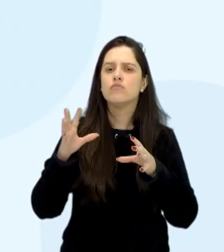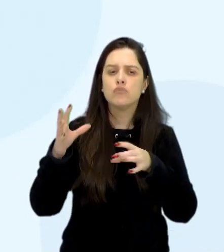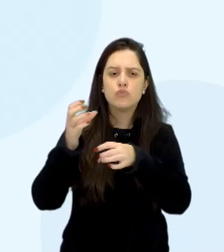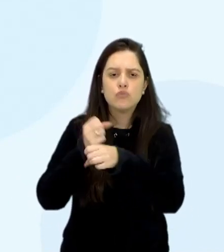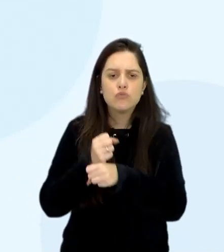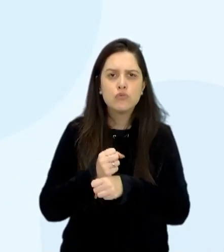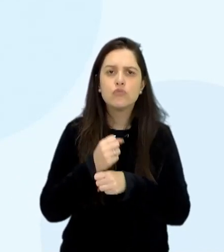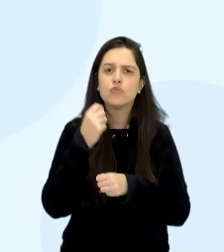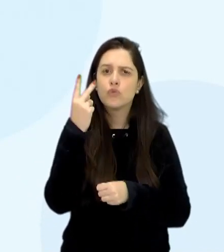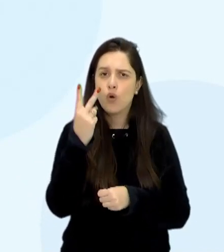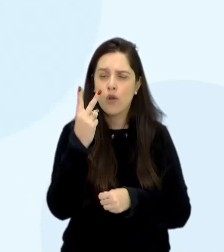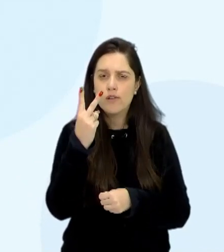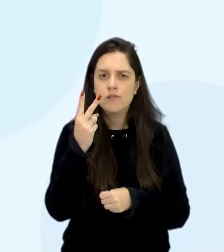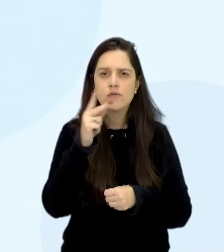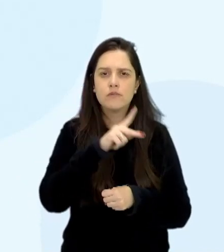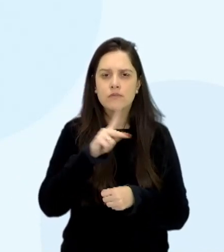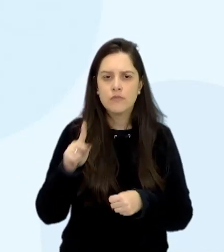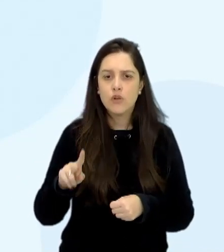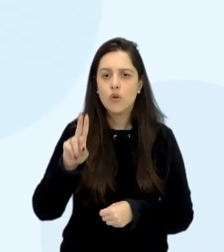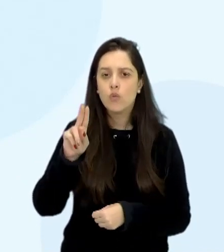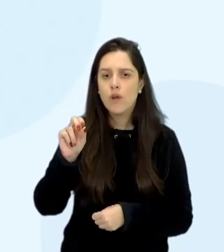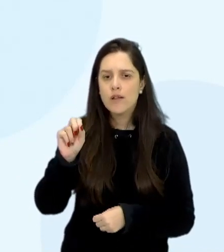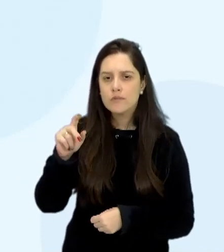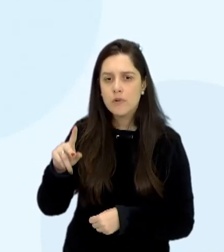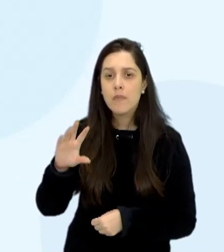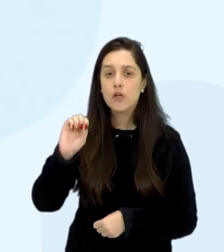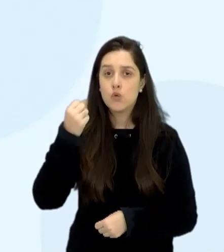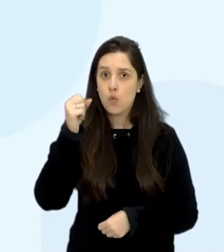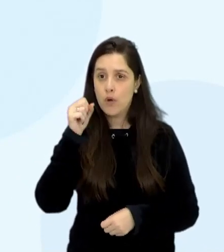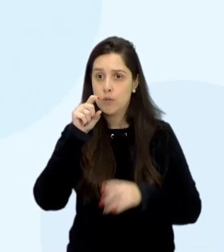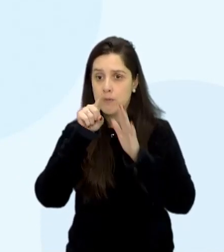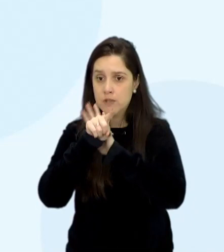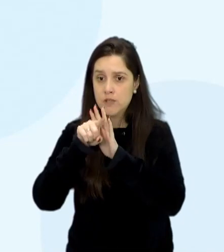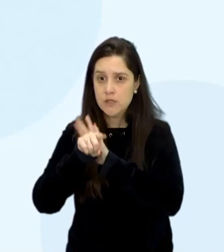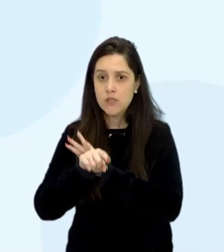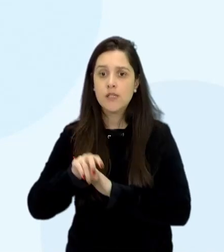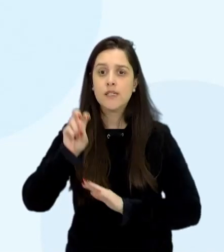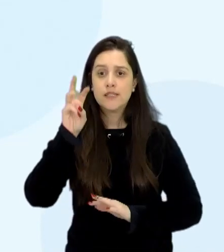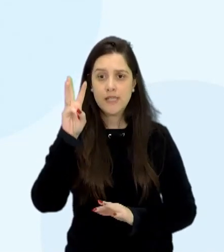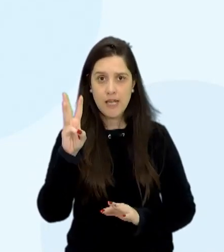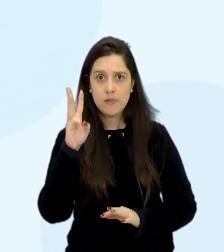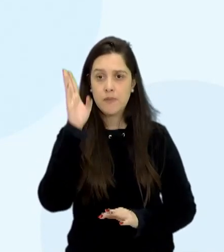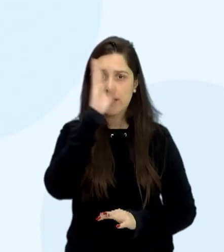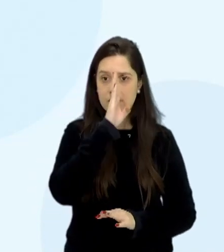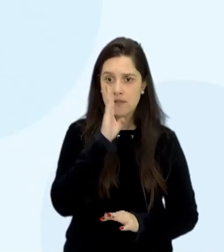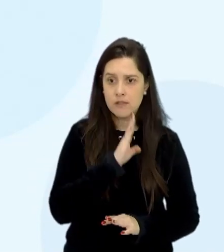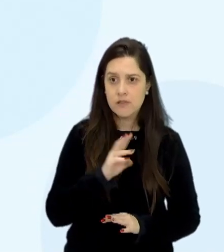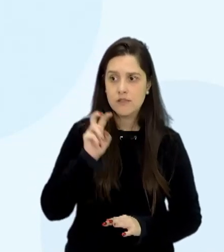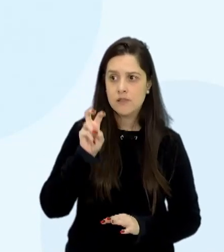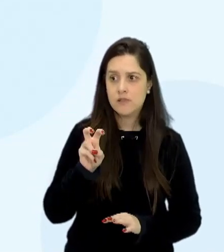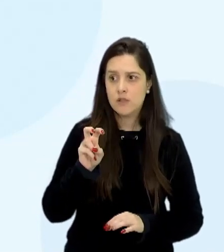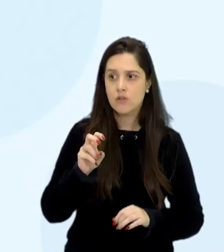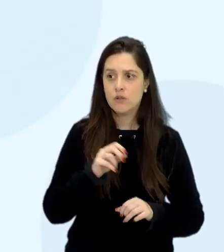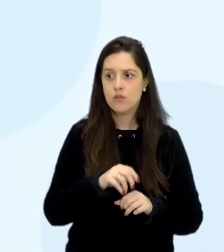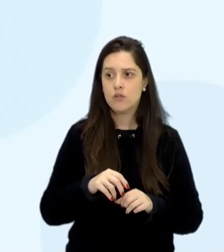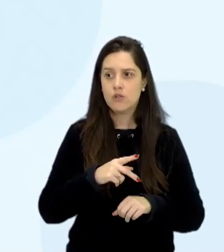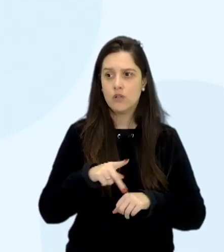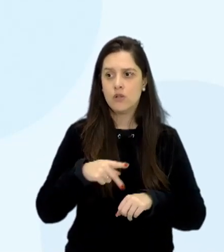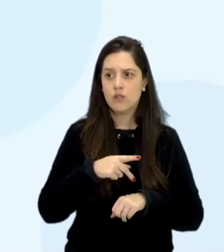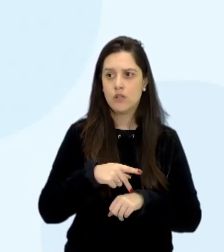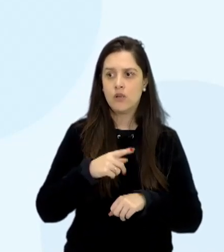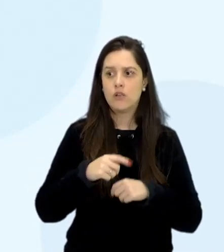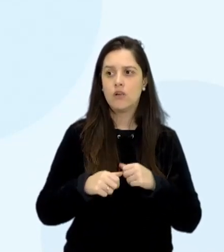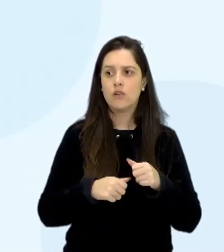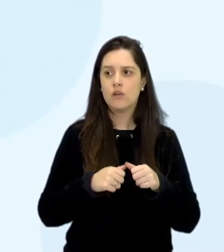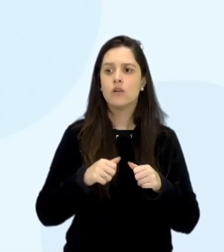da USP e mais 2 pesquisadores, 3 brasileiros e 5 estrangeiros. Para esquecer, né, basta,